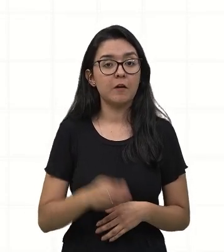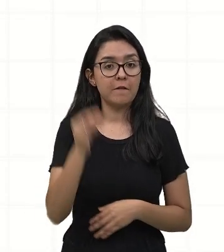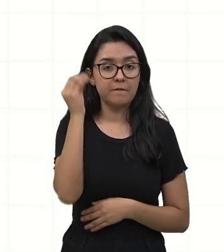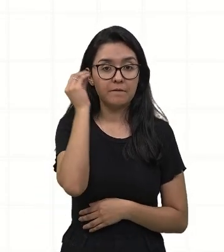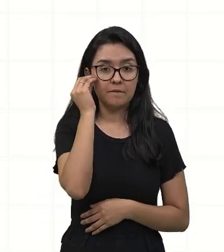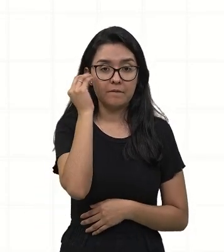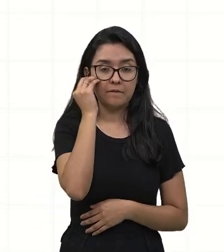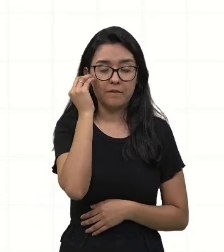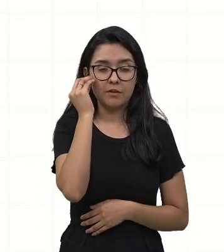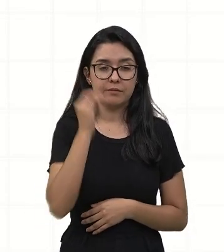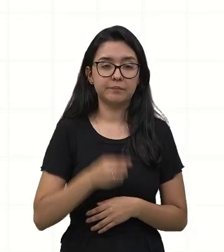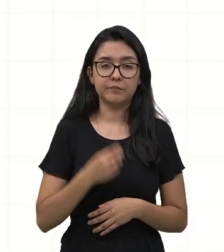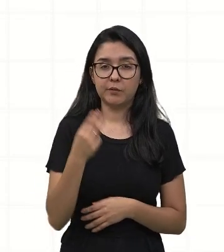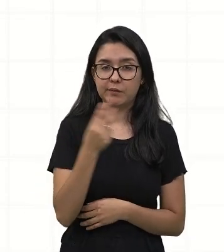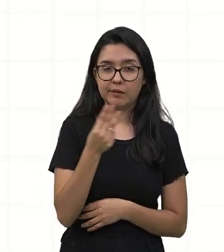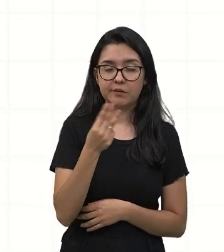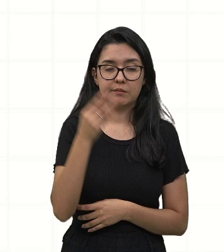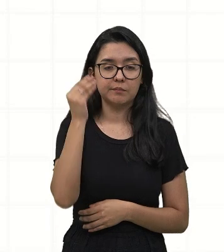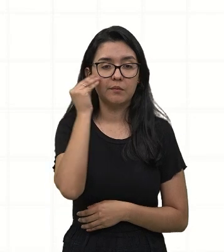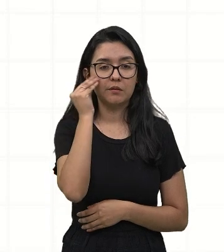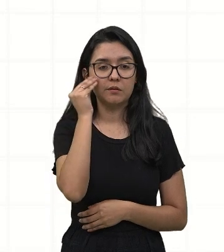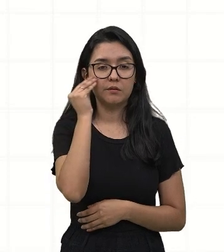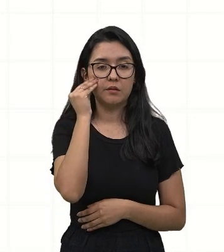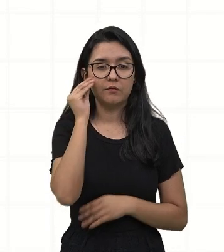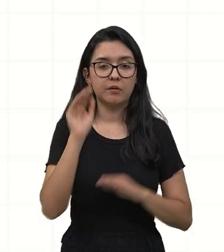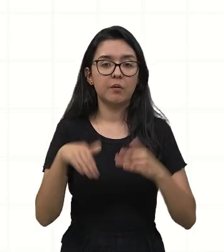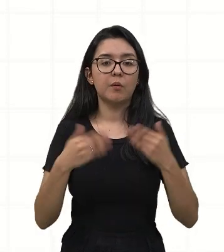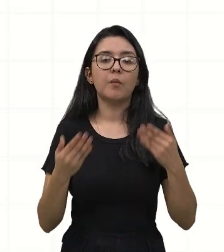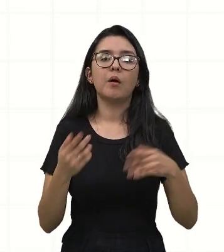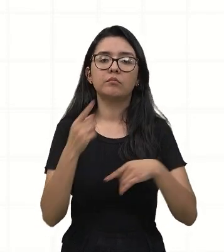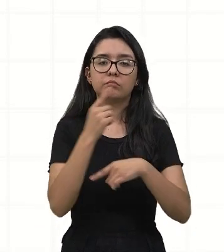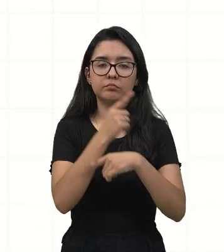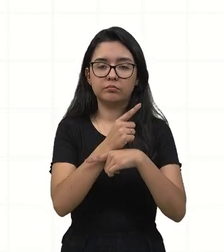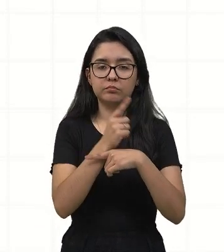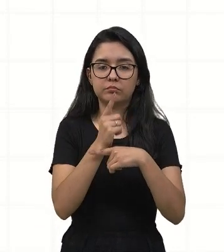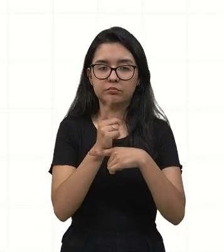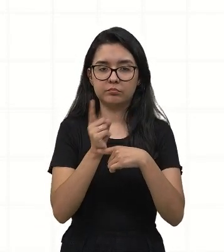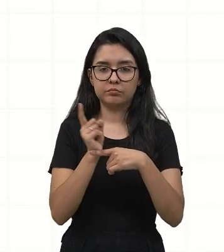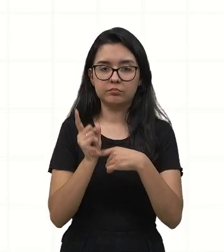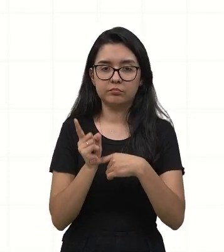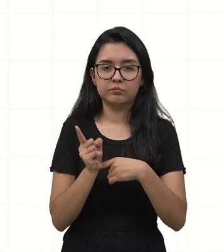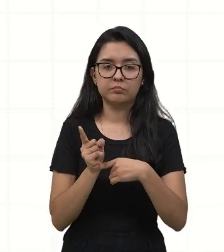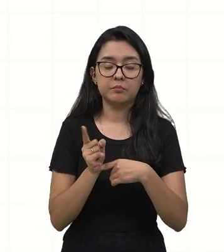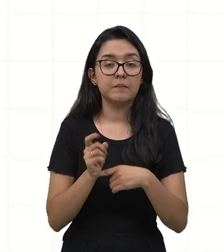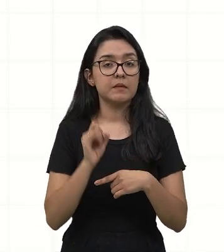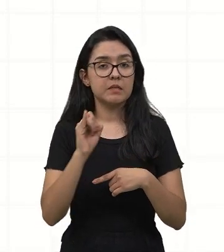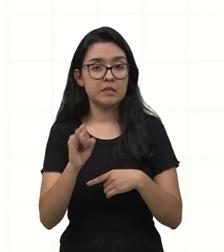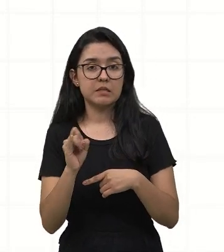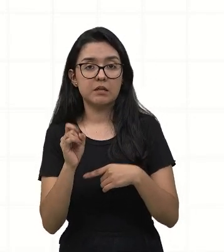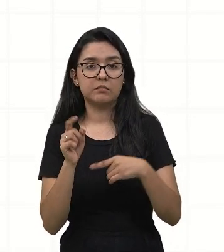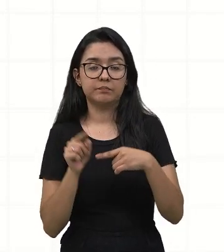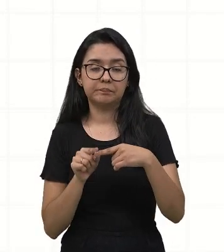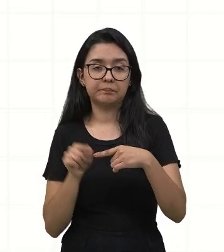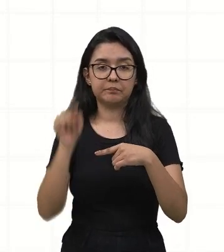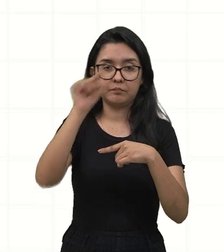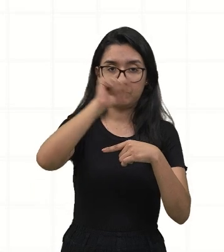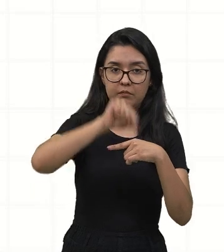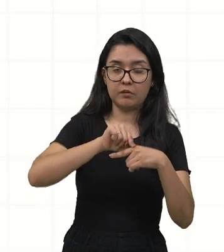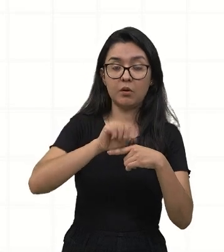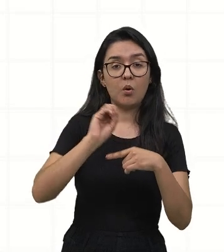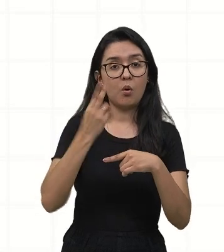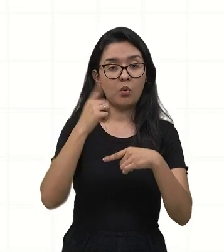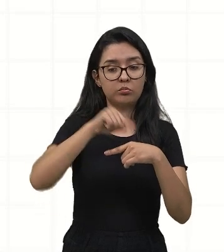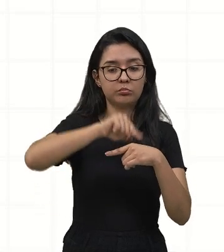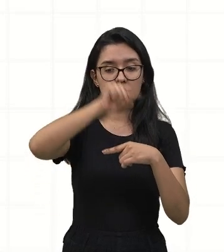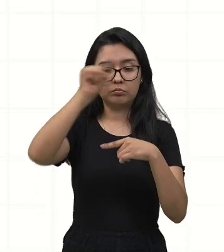Observe, no item 3 aqui, ó, o terceiro. Observe a direção em que será feita a medida, tá bom? Se você for considerar sentido anti-horário, ou